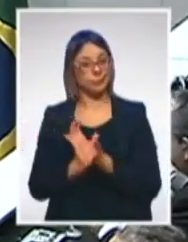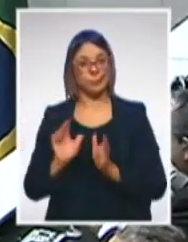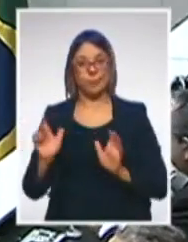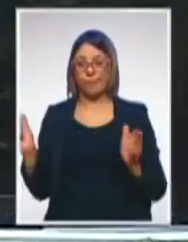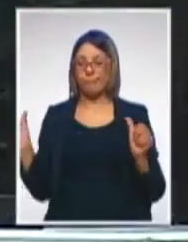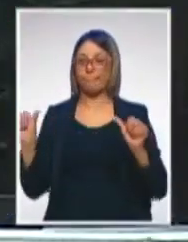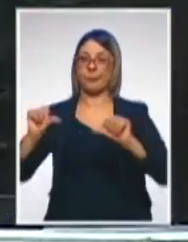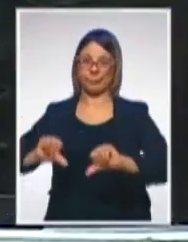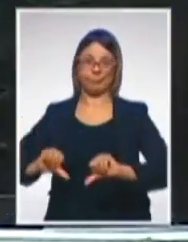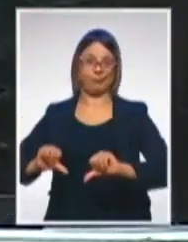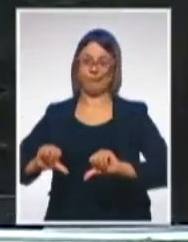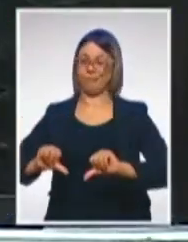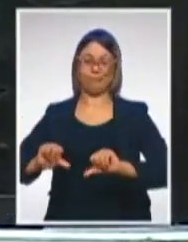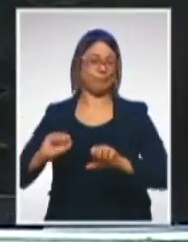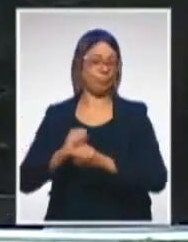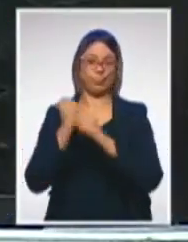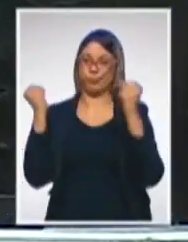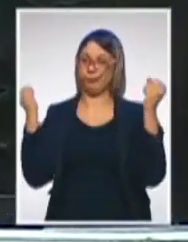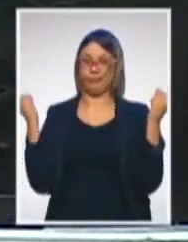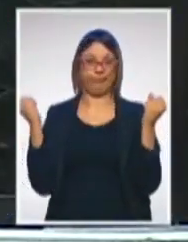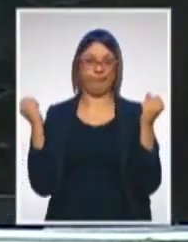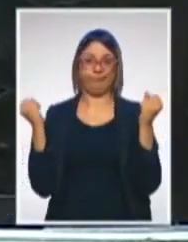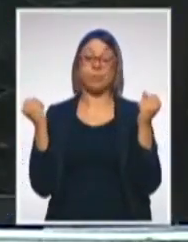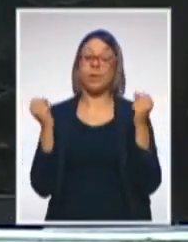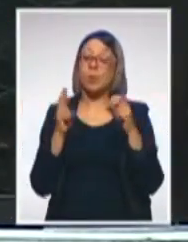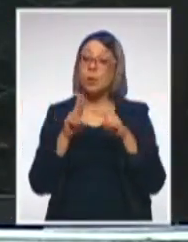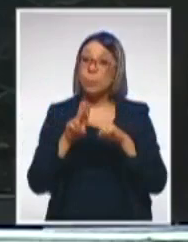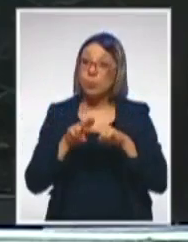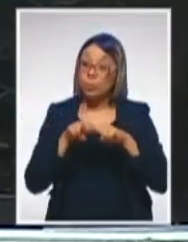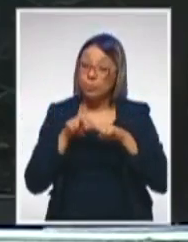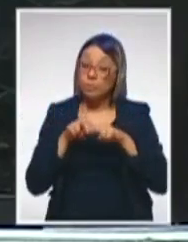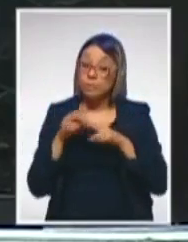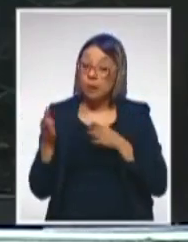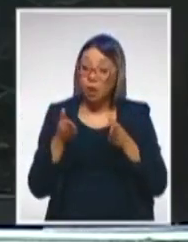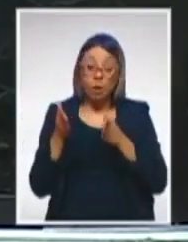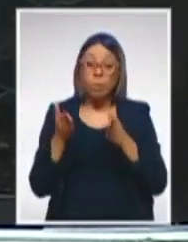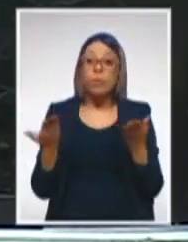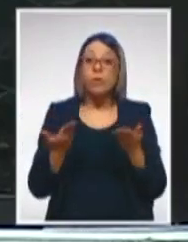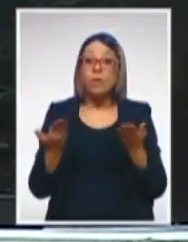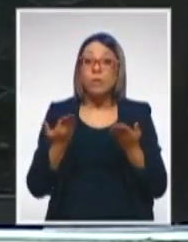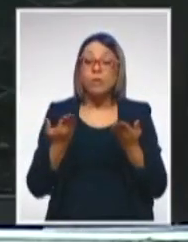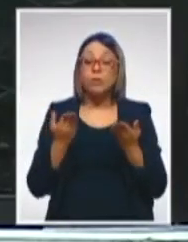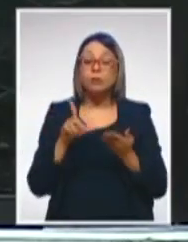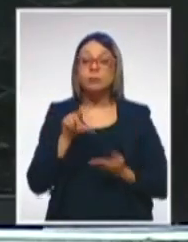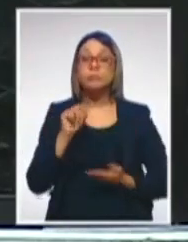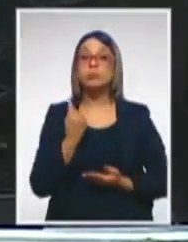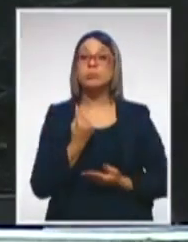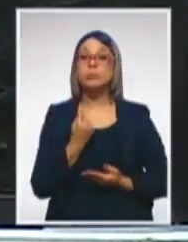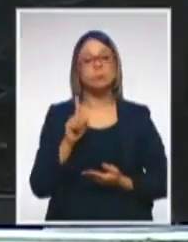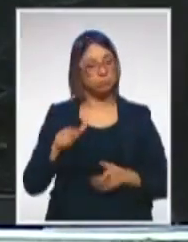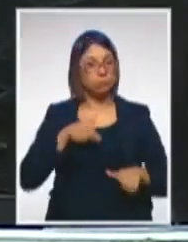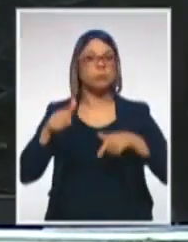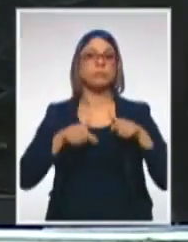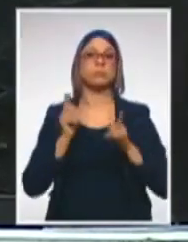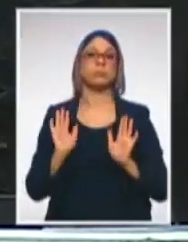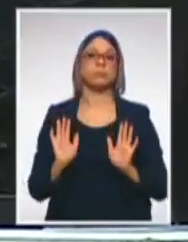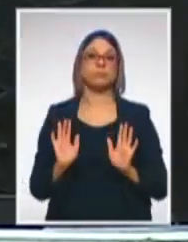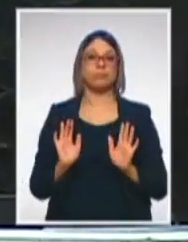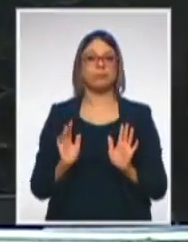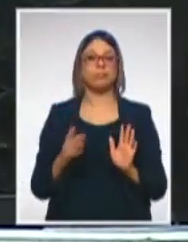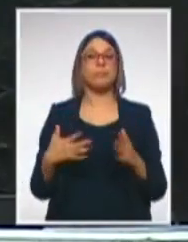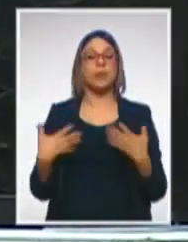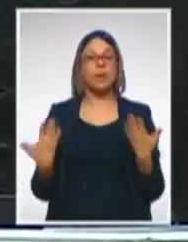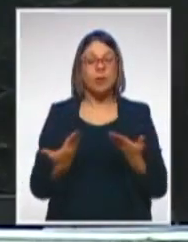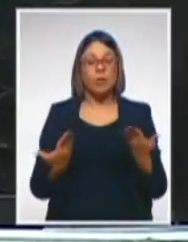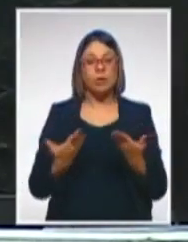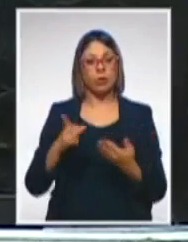dizer impraticável. Por isso, o único caminho que nos resta é o da ação. Estamos